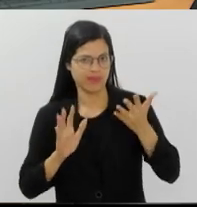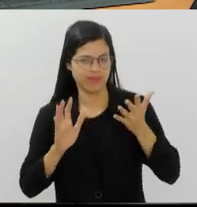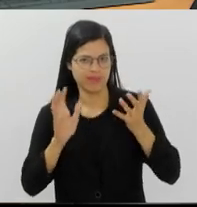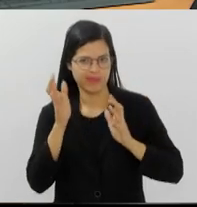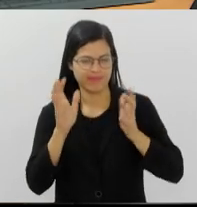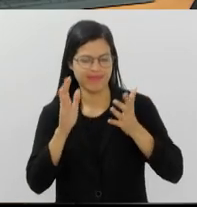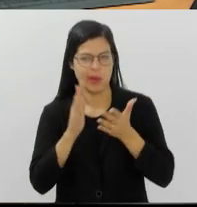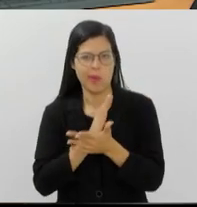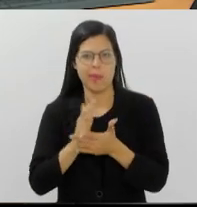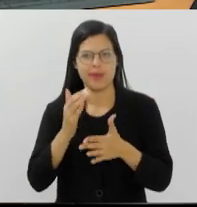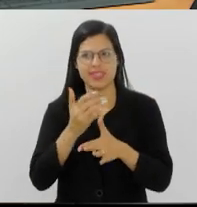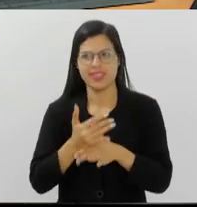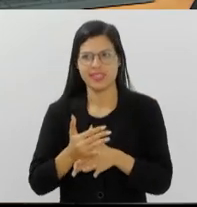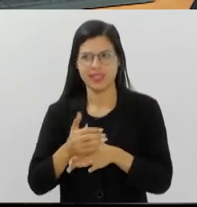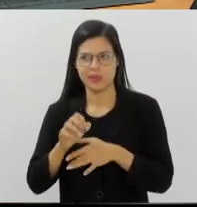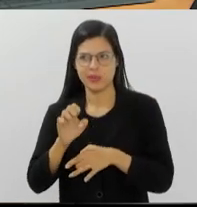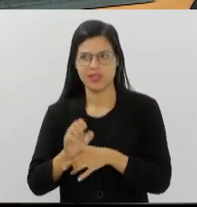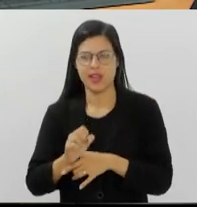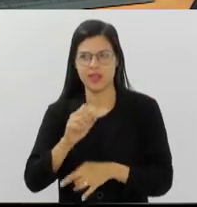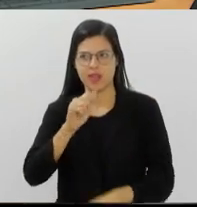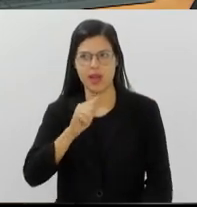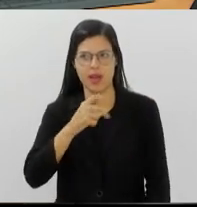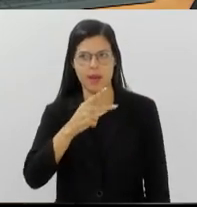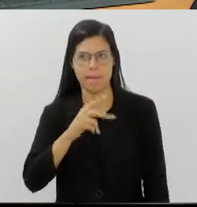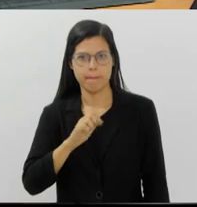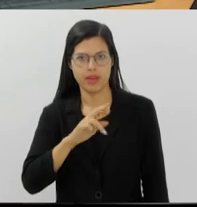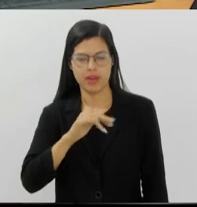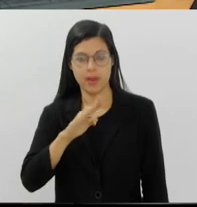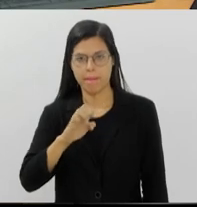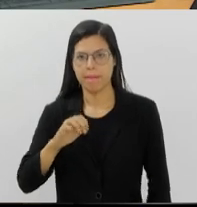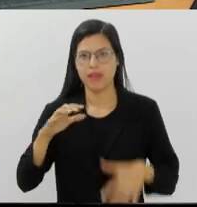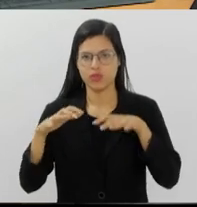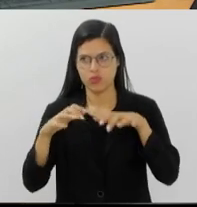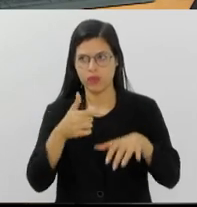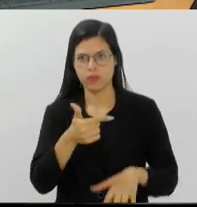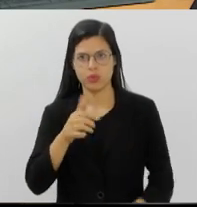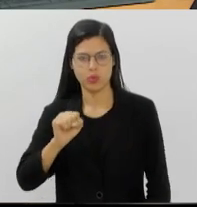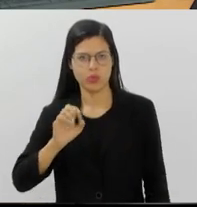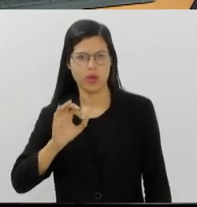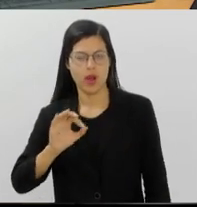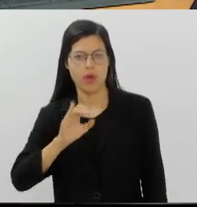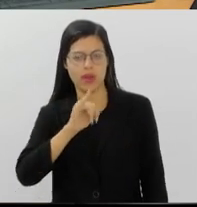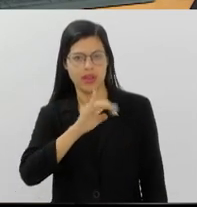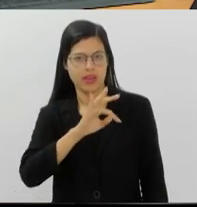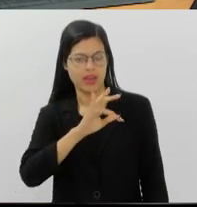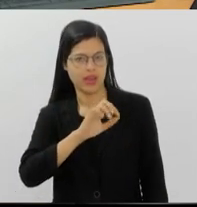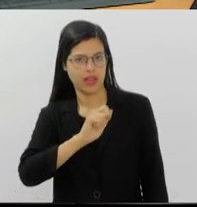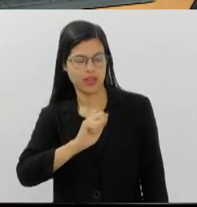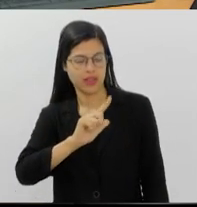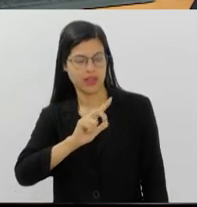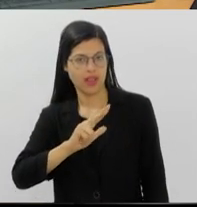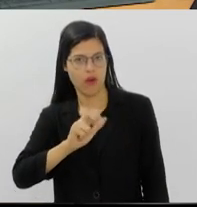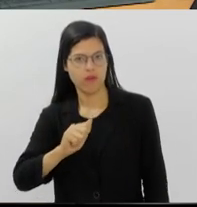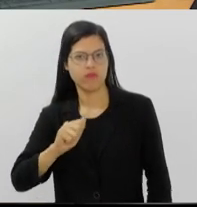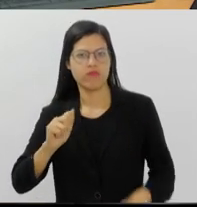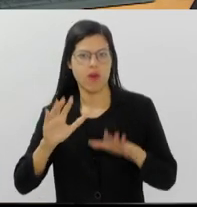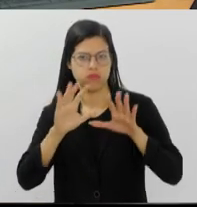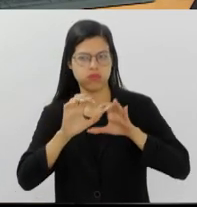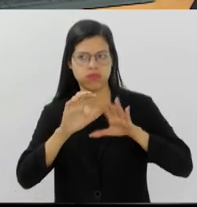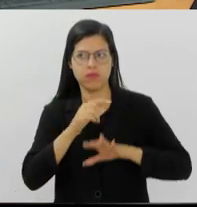cidades do estado. Você vê aqui na tela, a Peribé está chovendo, 28 graus, Italva está nublado, 28 graus